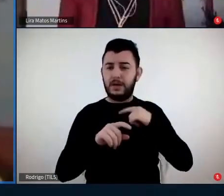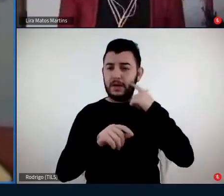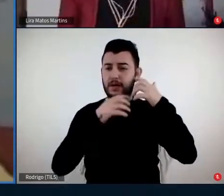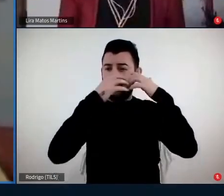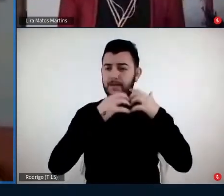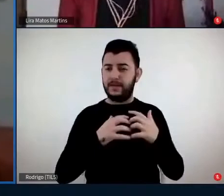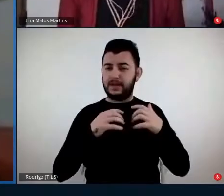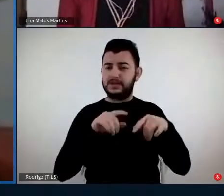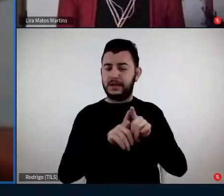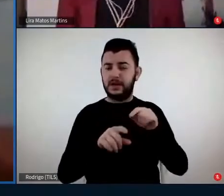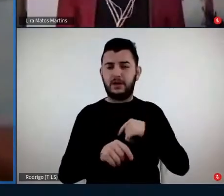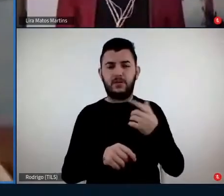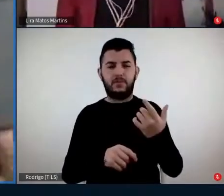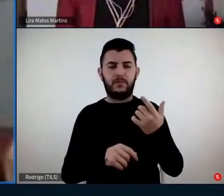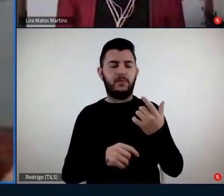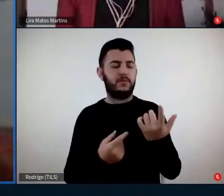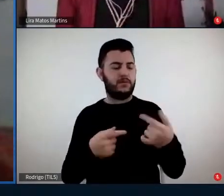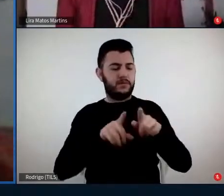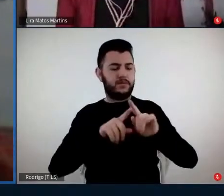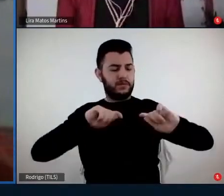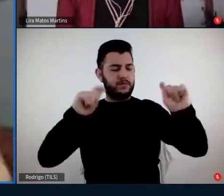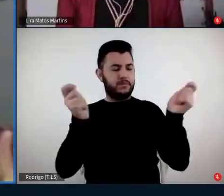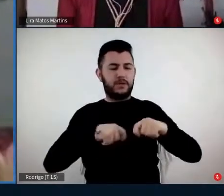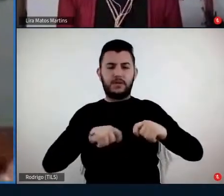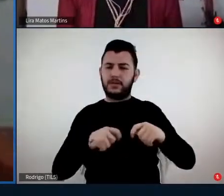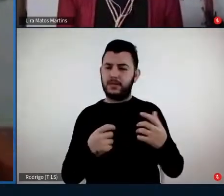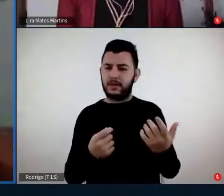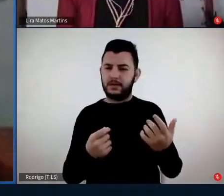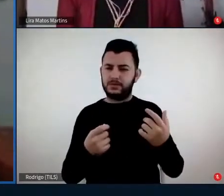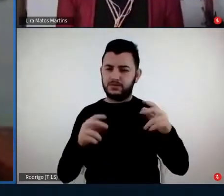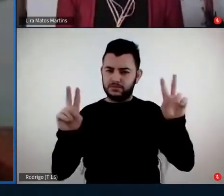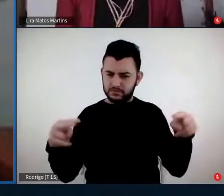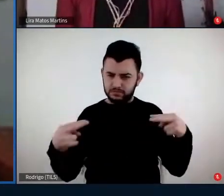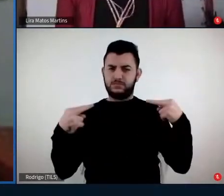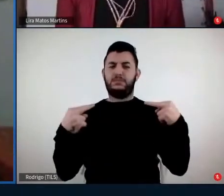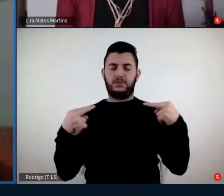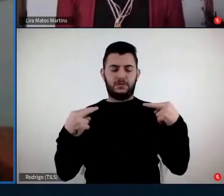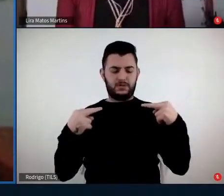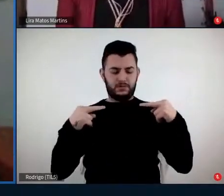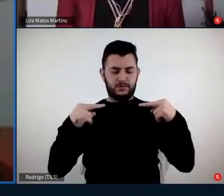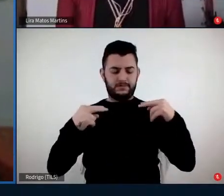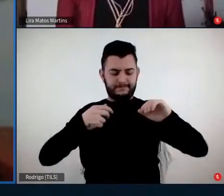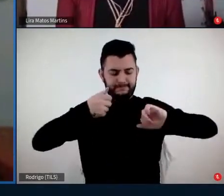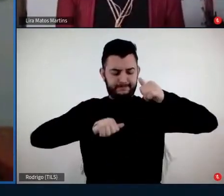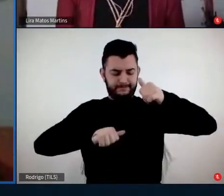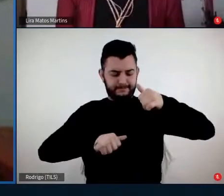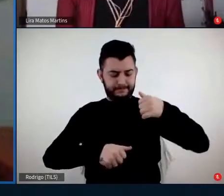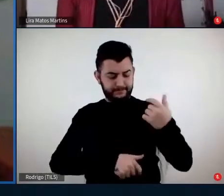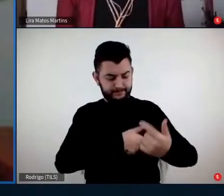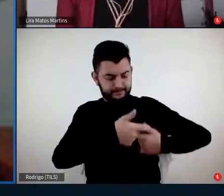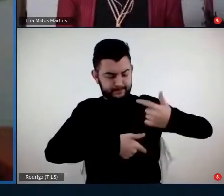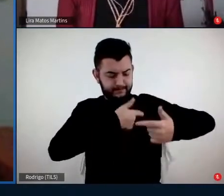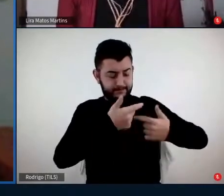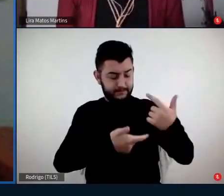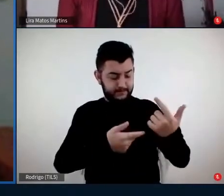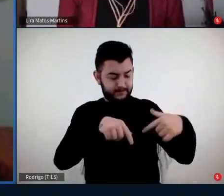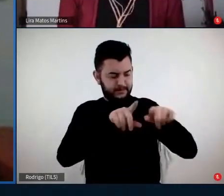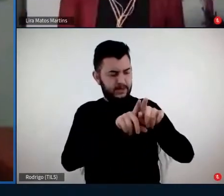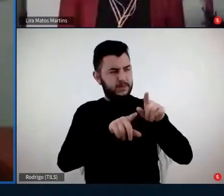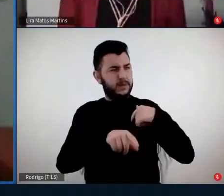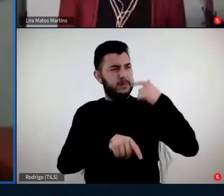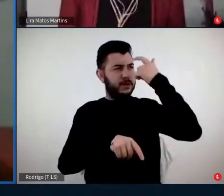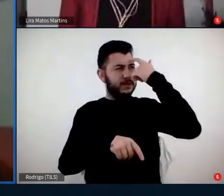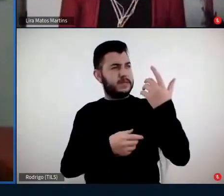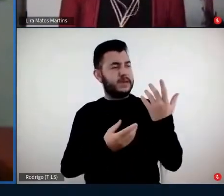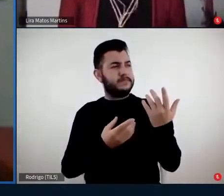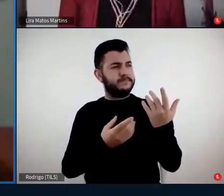Ou seja, essa capacidade de olhar para si, para o seu trabalho e de pensar como ele se implica